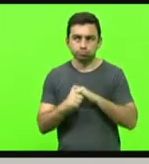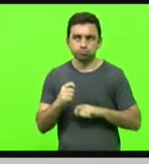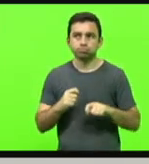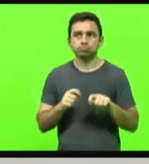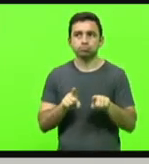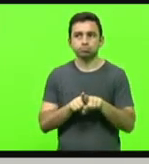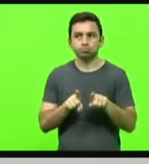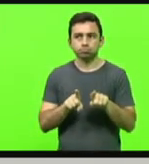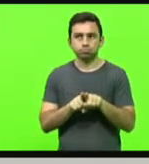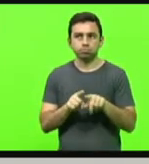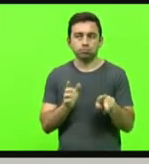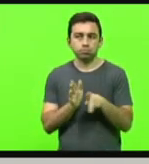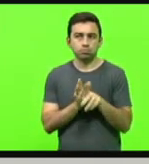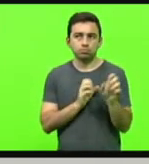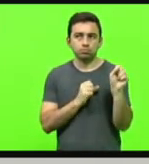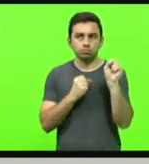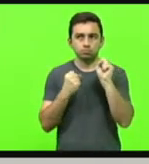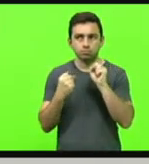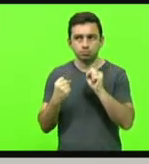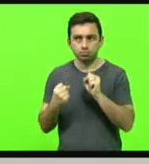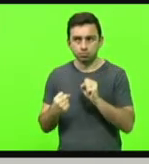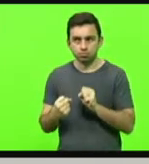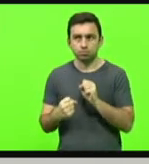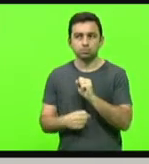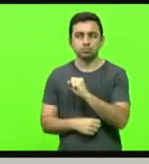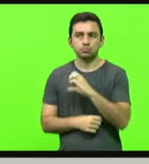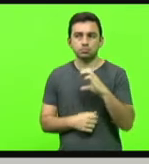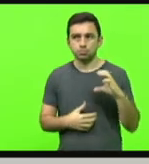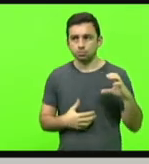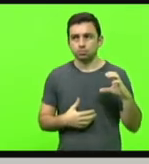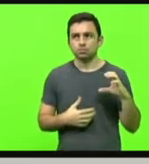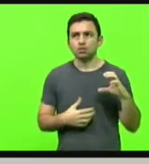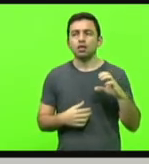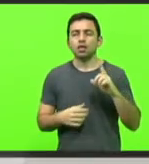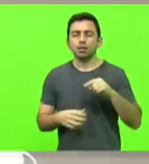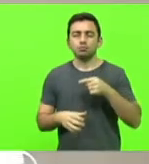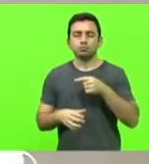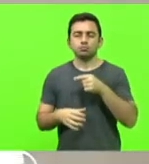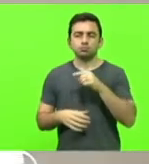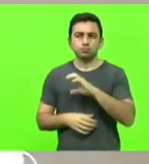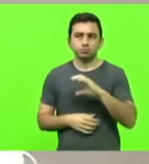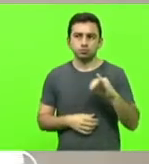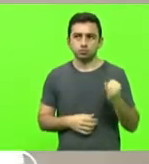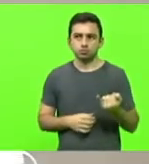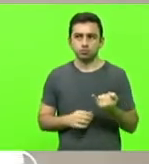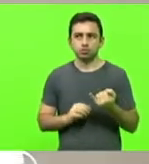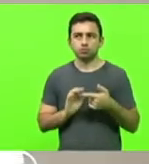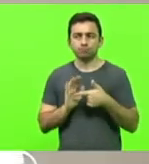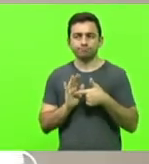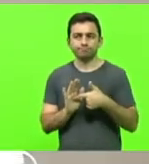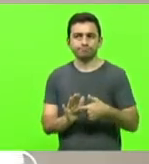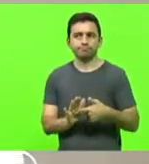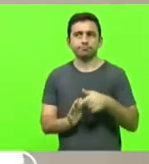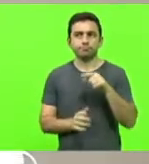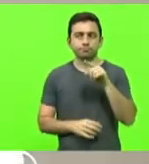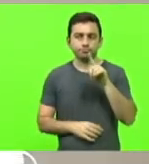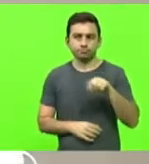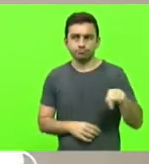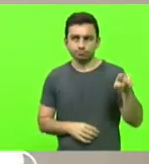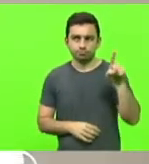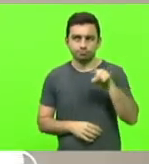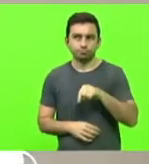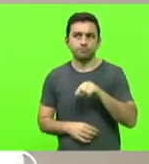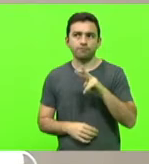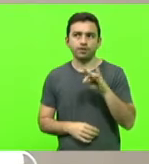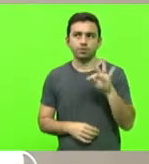dos poderes do Estado de Santa Catarina. Parecer da Comissão de Constituição e Justiça pela rejeição do veto. Relator, deputado João